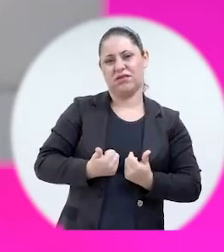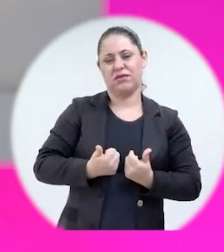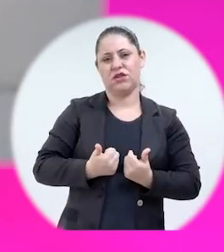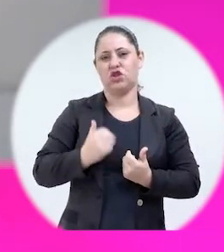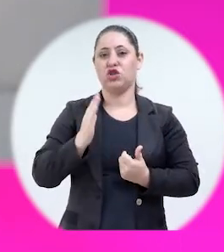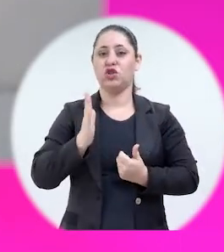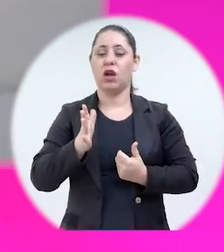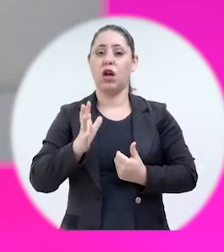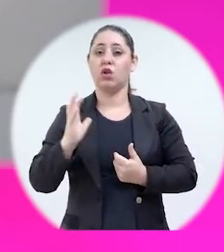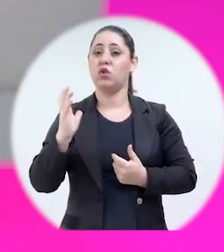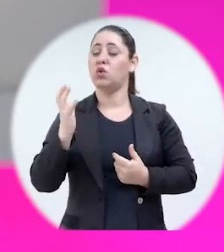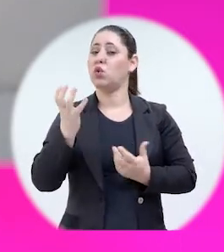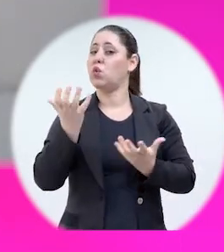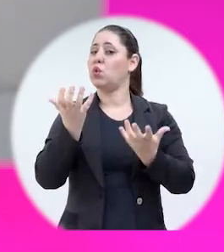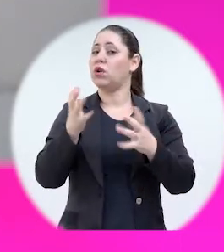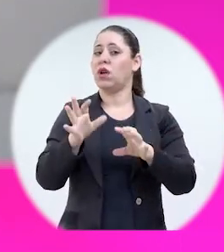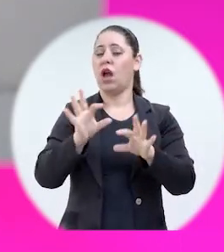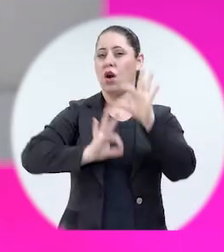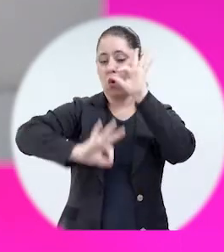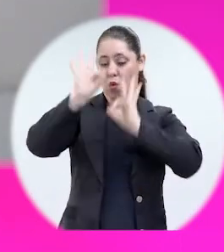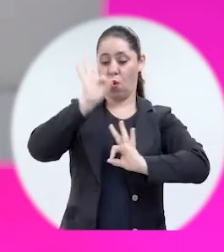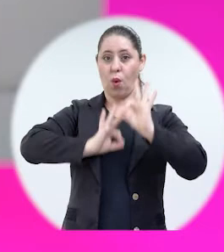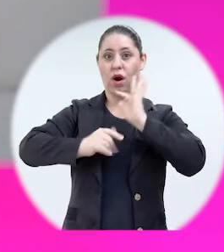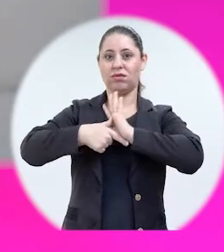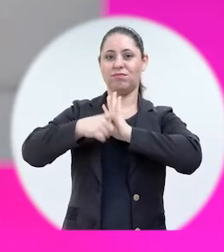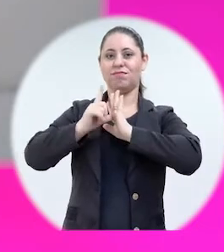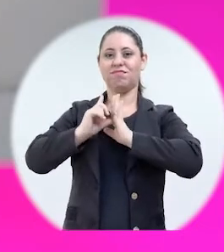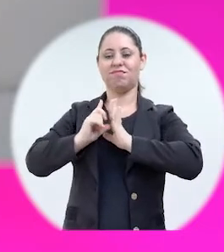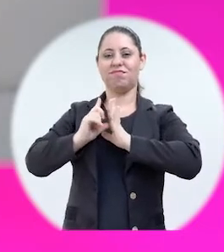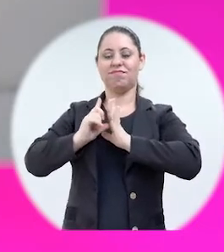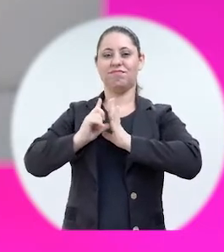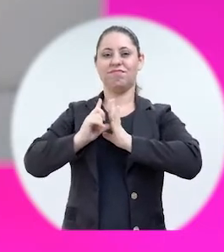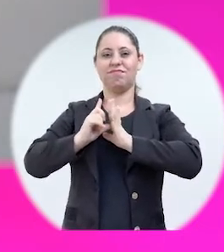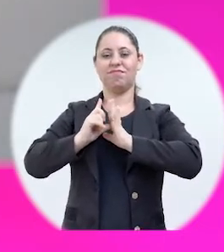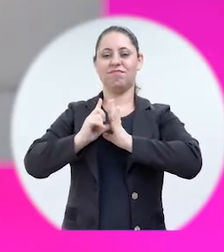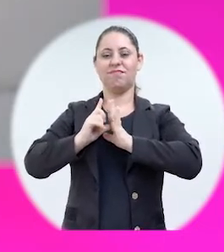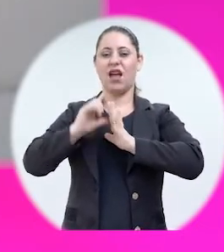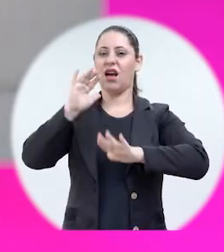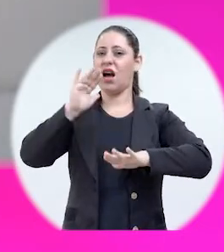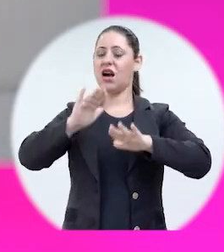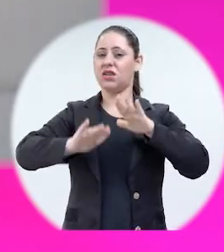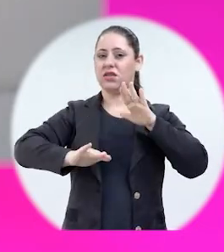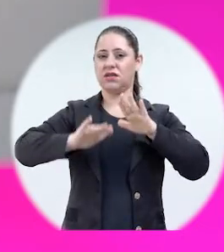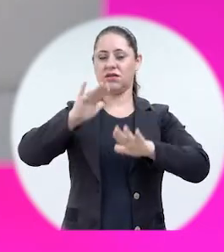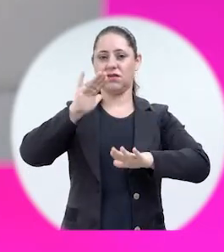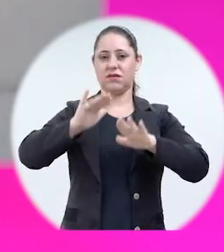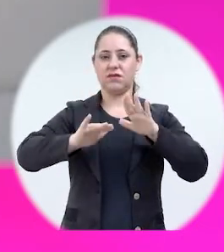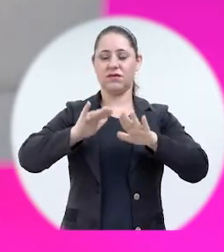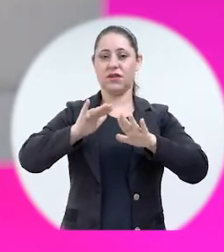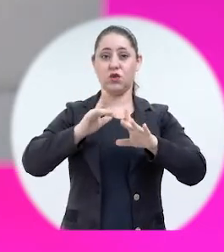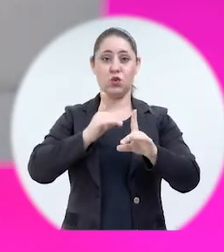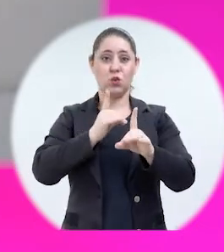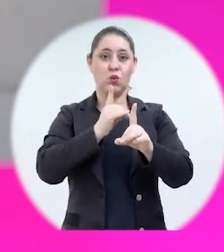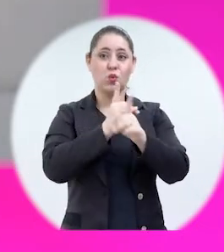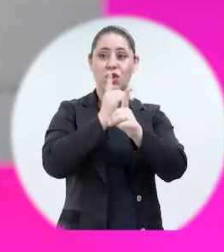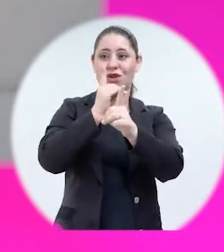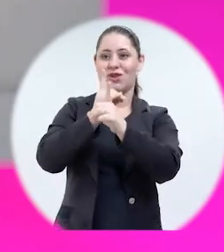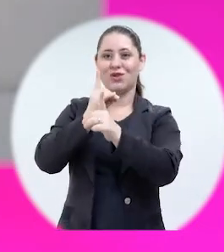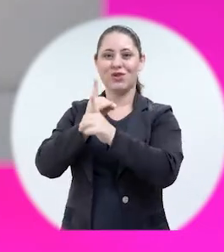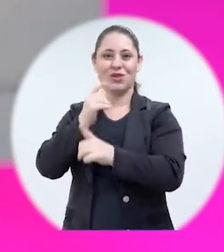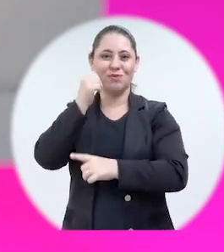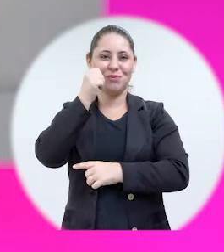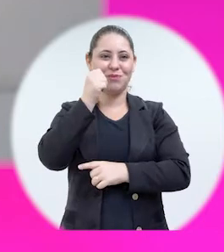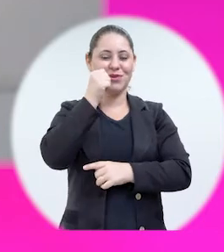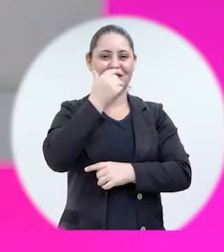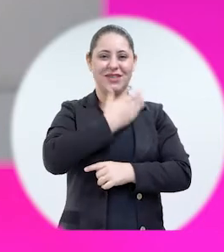desanimada, ela já não quer mais se arrumar como ela se arrumava antes. Muitas vezes, aqueles encontros